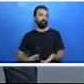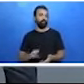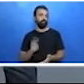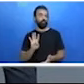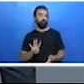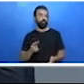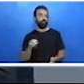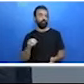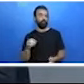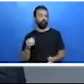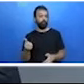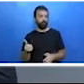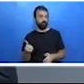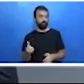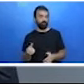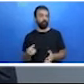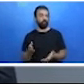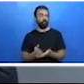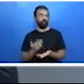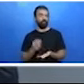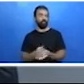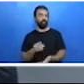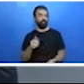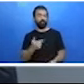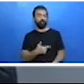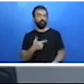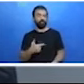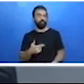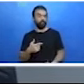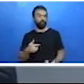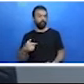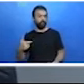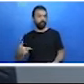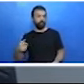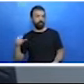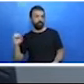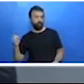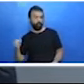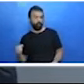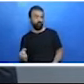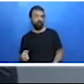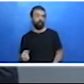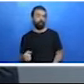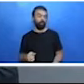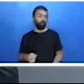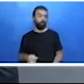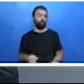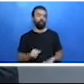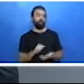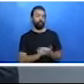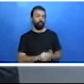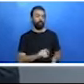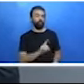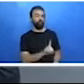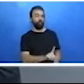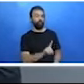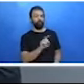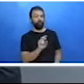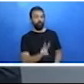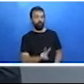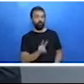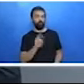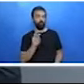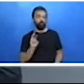77 e 78. Olha só o 4 e o 6. Os exercícios 1,